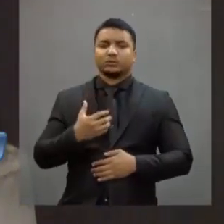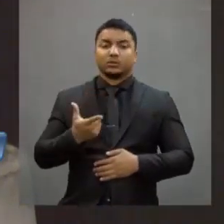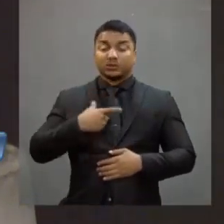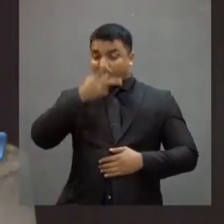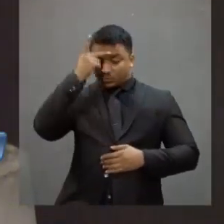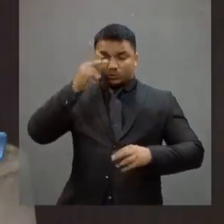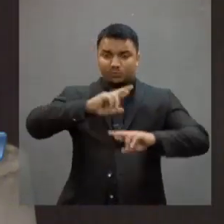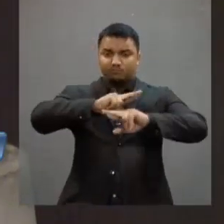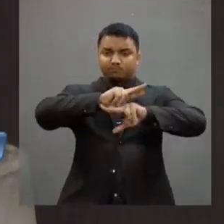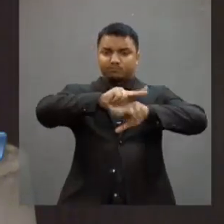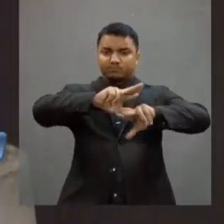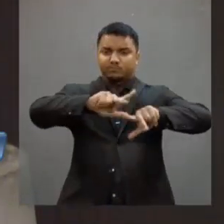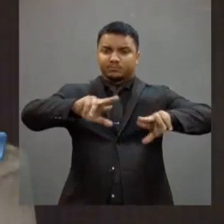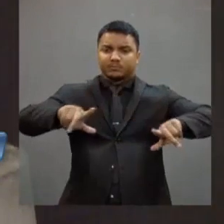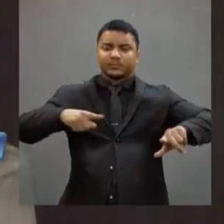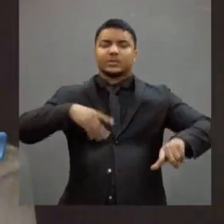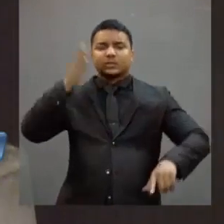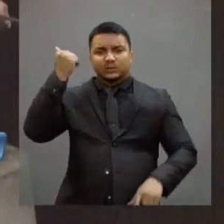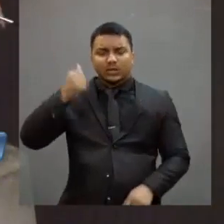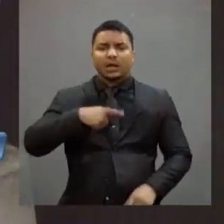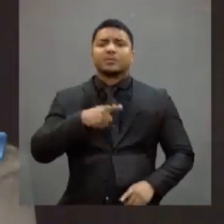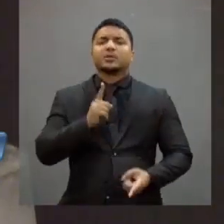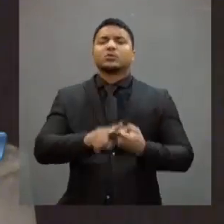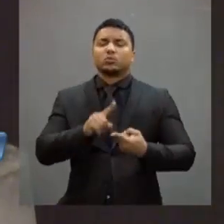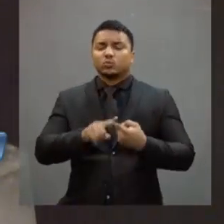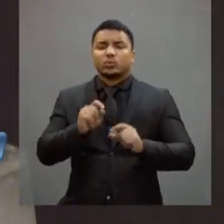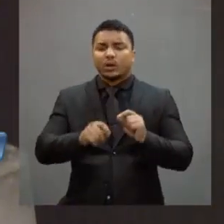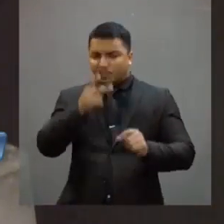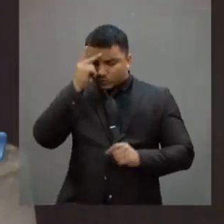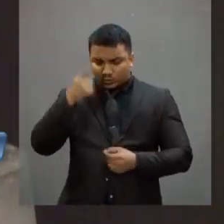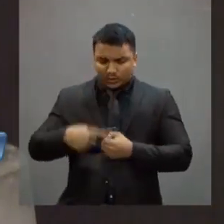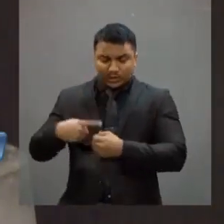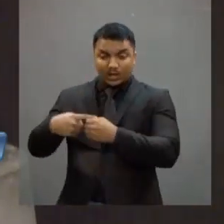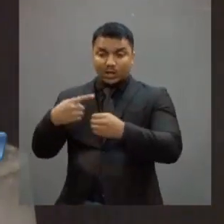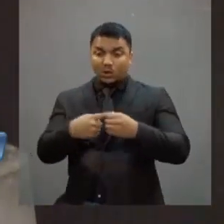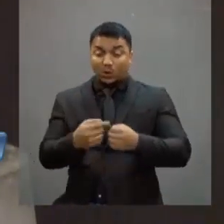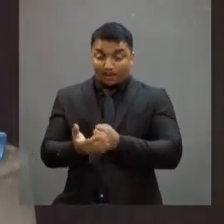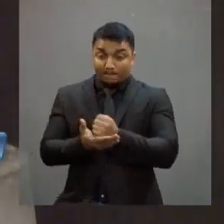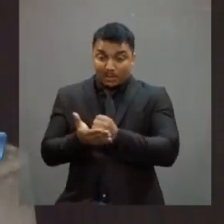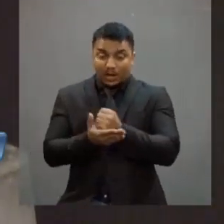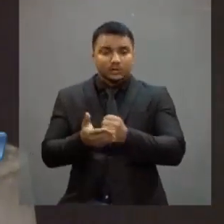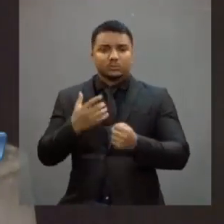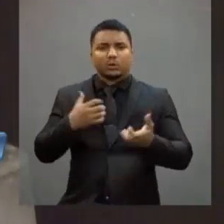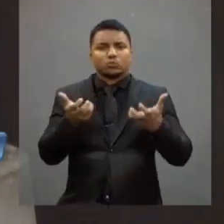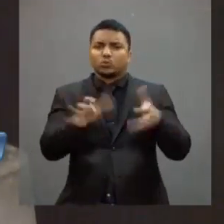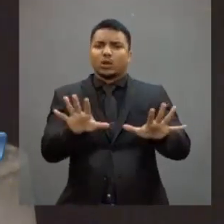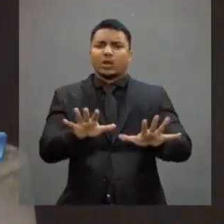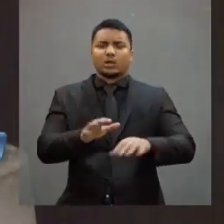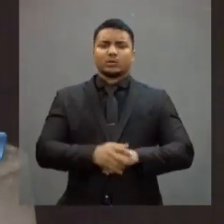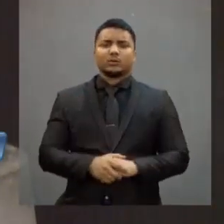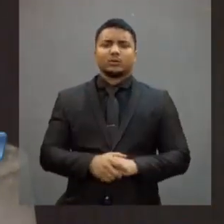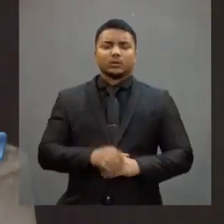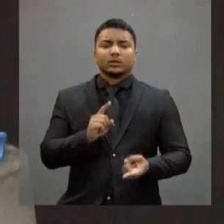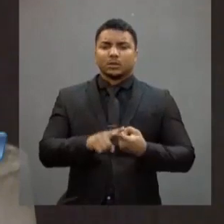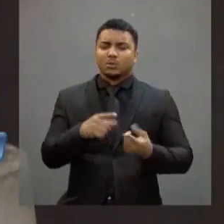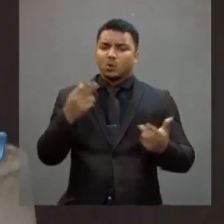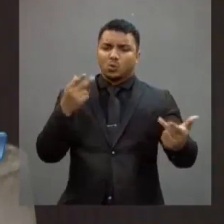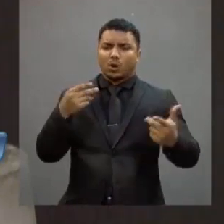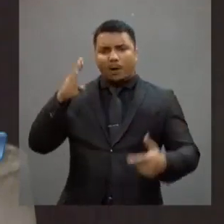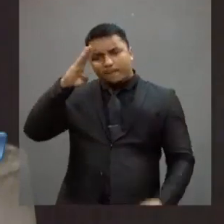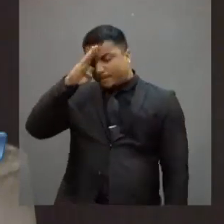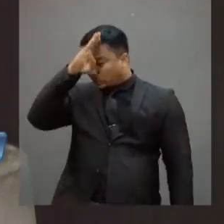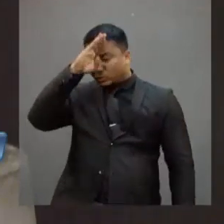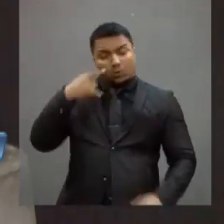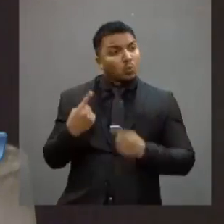Muitos aqui sabem que as suas bases no interior do Estado repudiam essa reforma, como repudiaram a reforma de